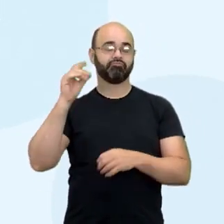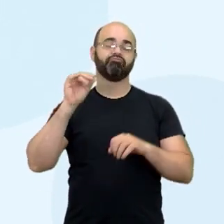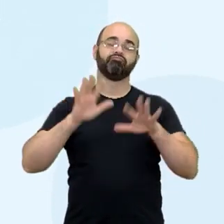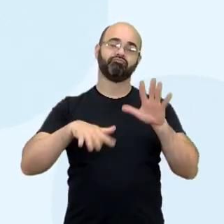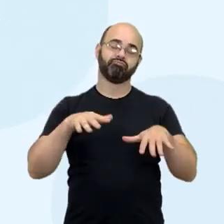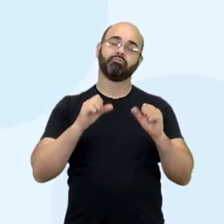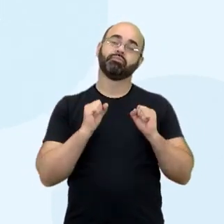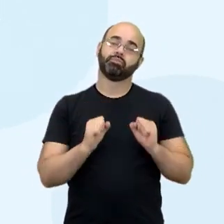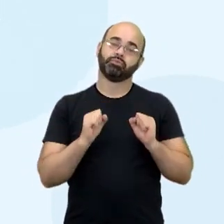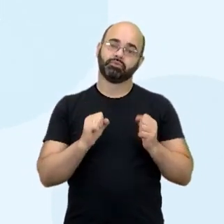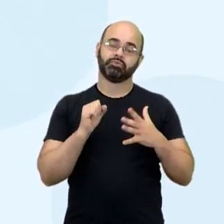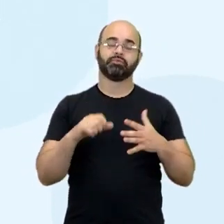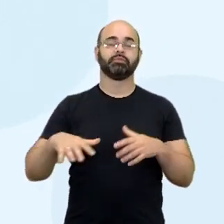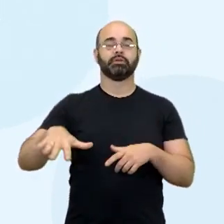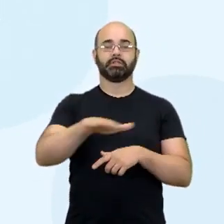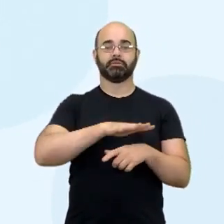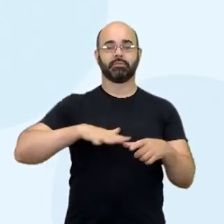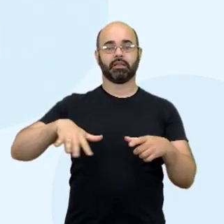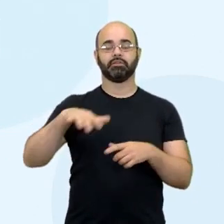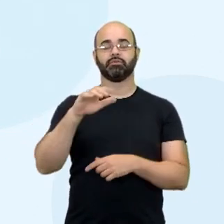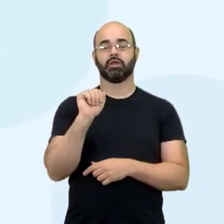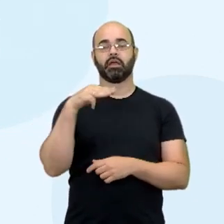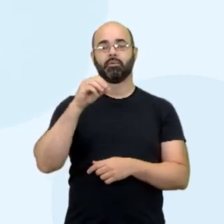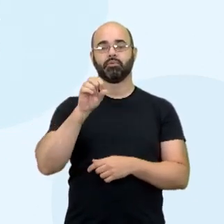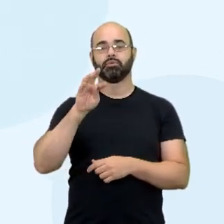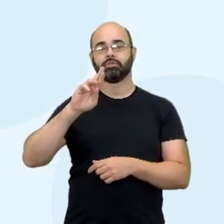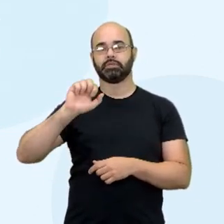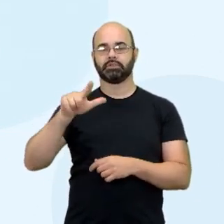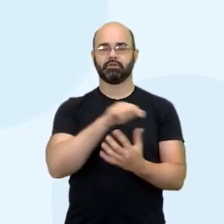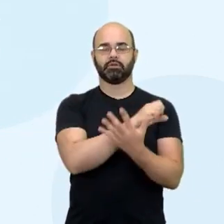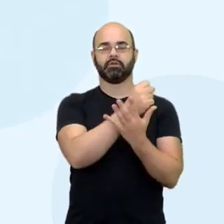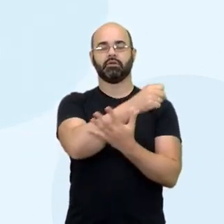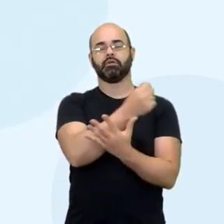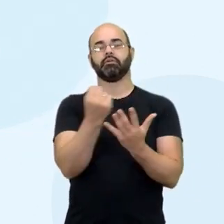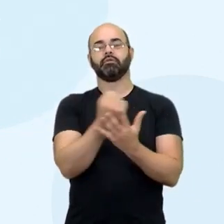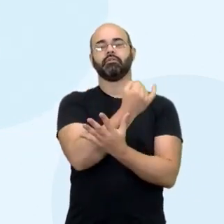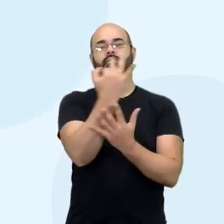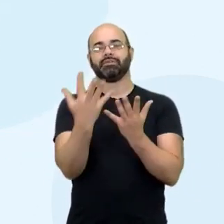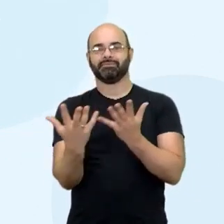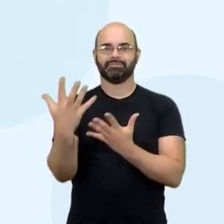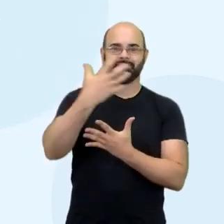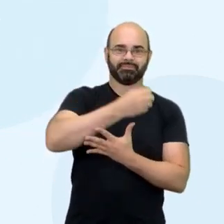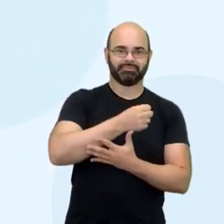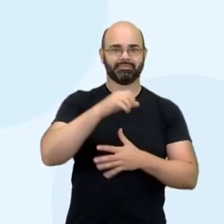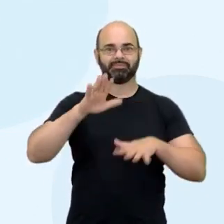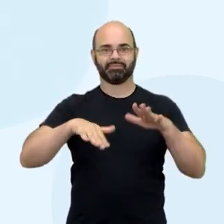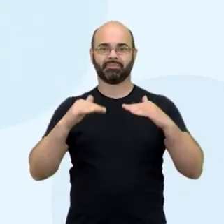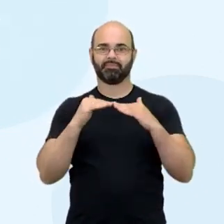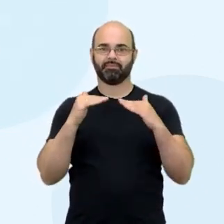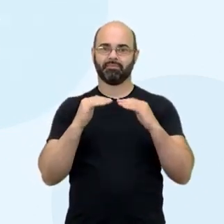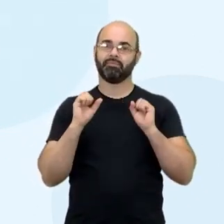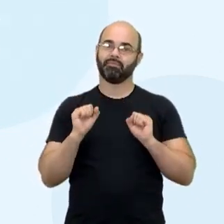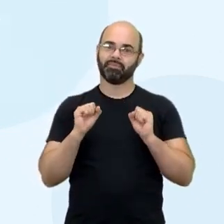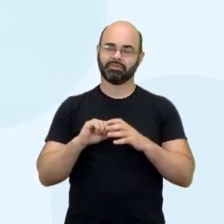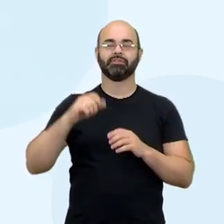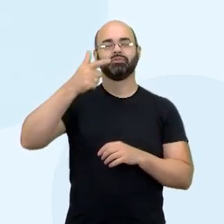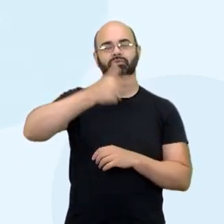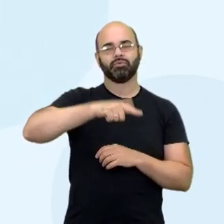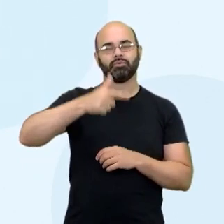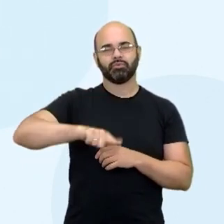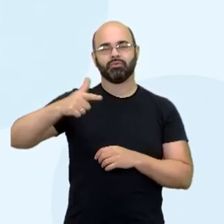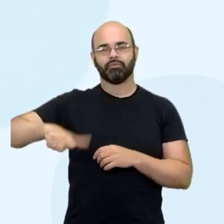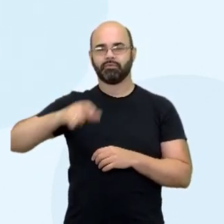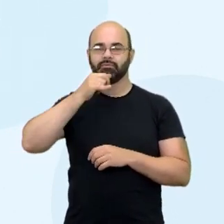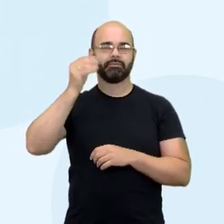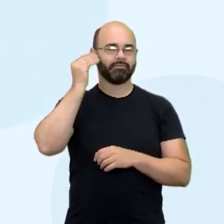resultados possíveis em um espaço amostral equiprovável. Cálculo de probabilidade por meio de muitas repetições de